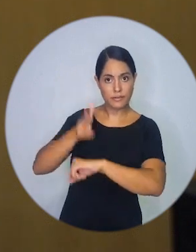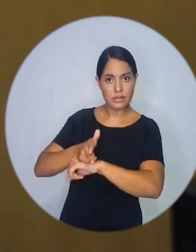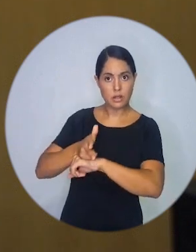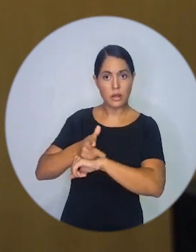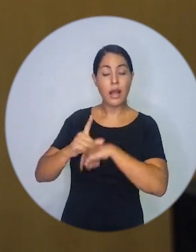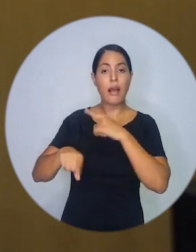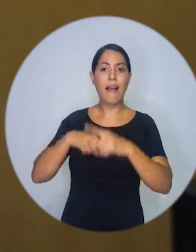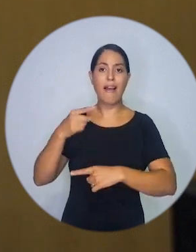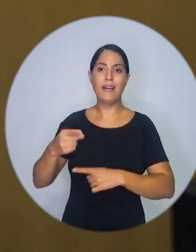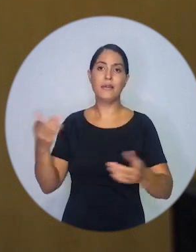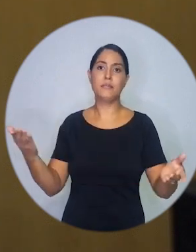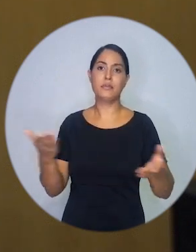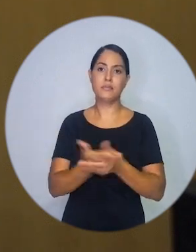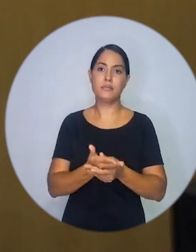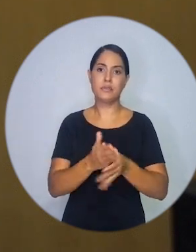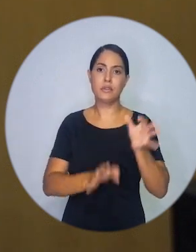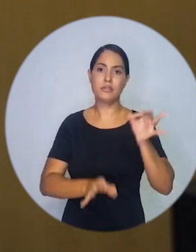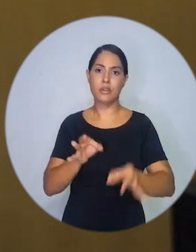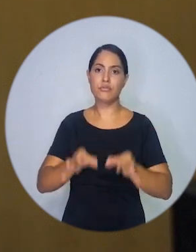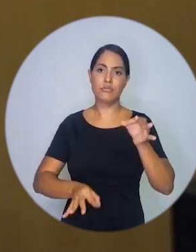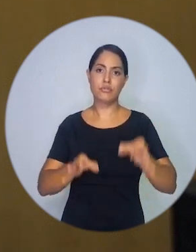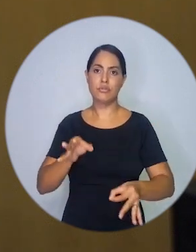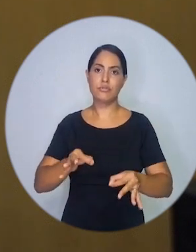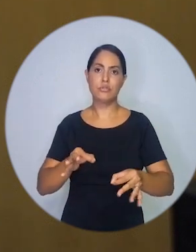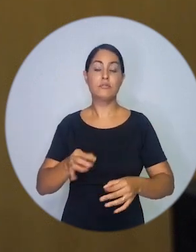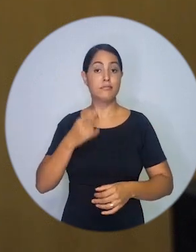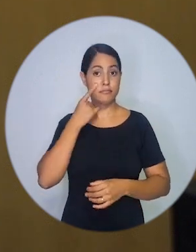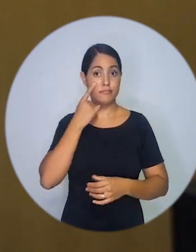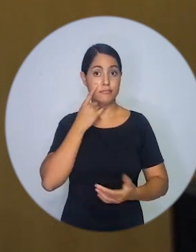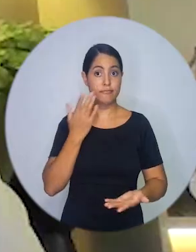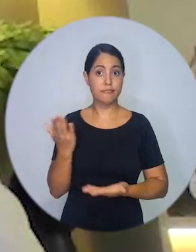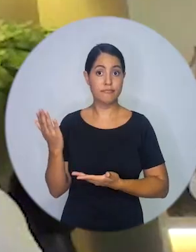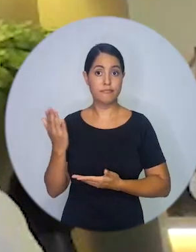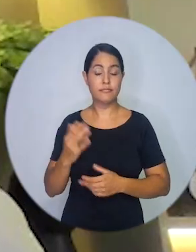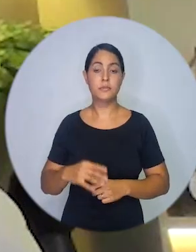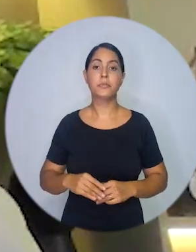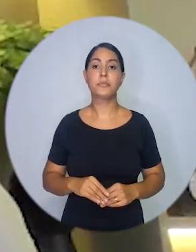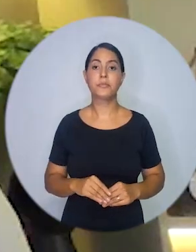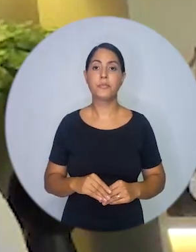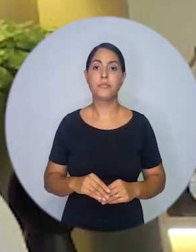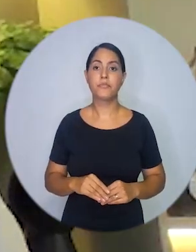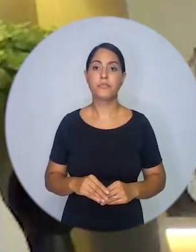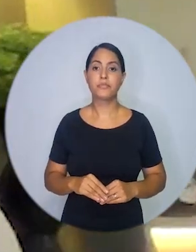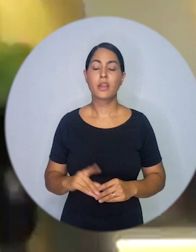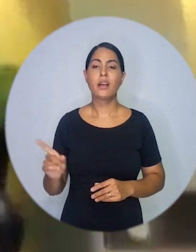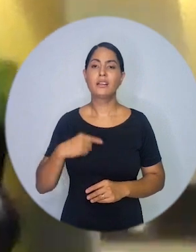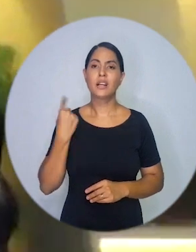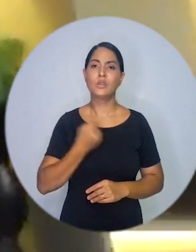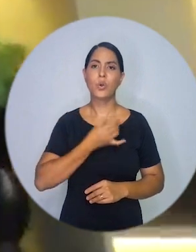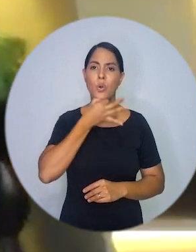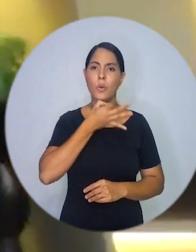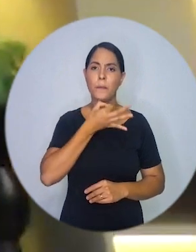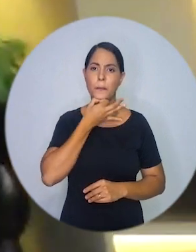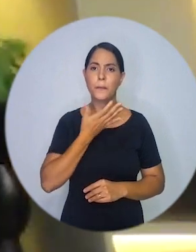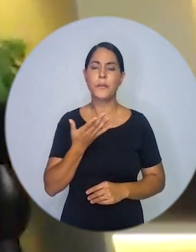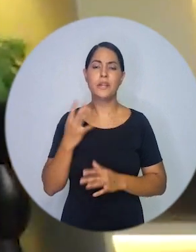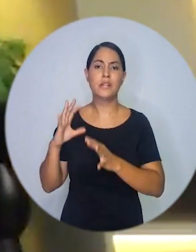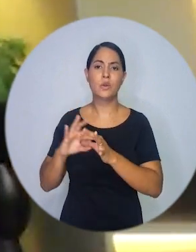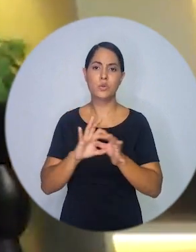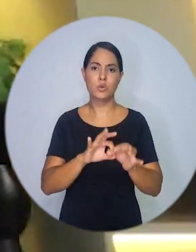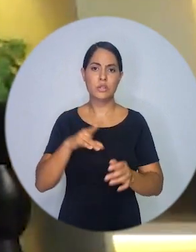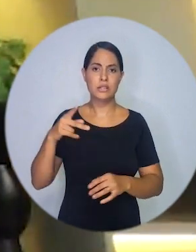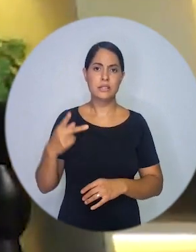depois incluía o material no processo judicial eletrônico. Acompanhe. Na ótica da OAB, tanto da